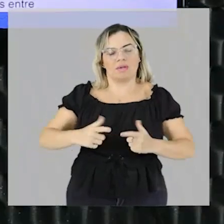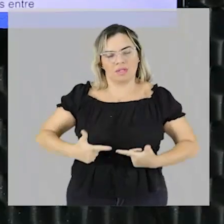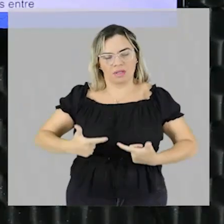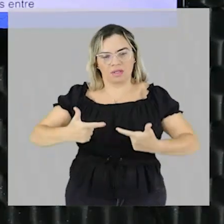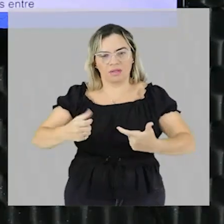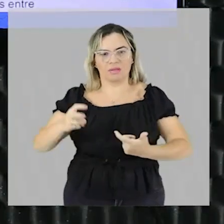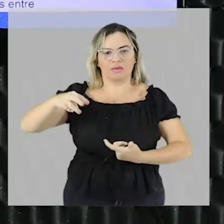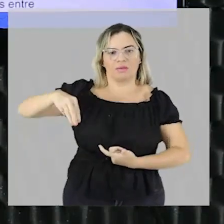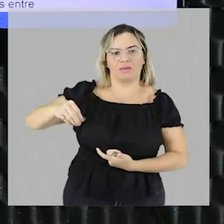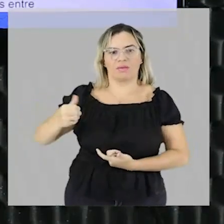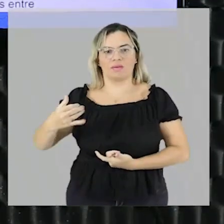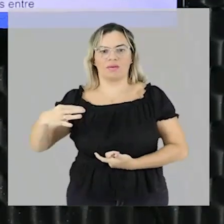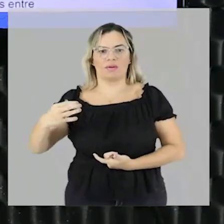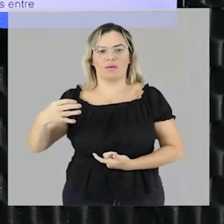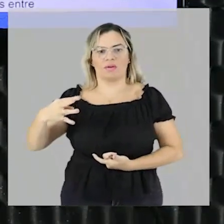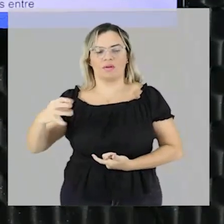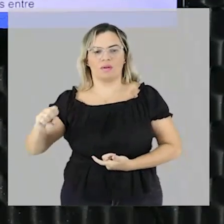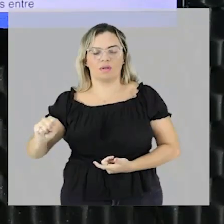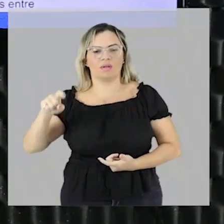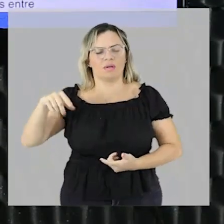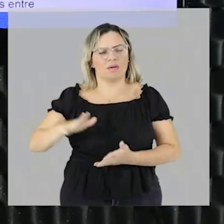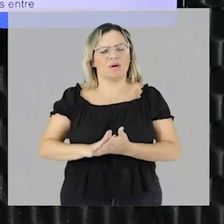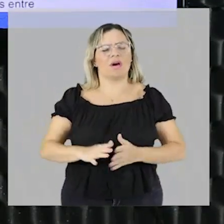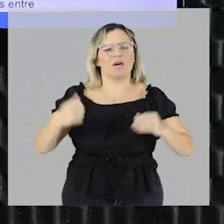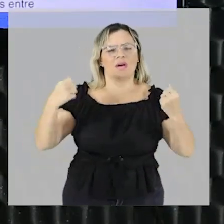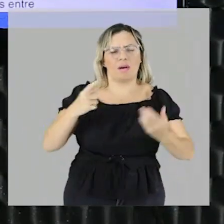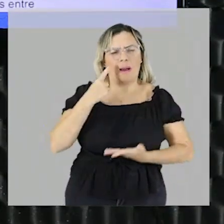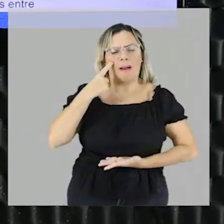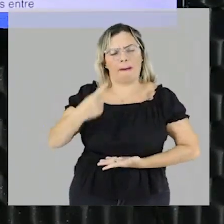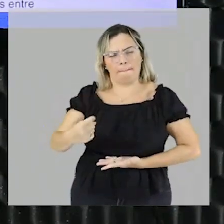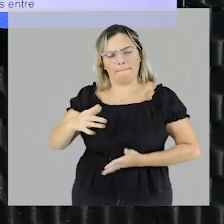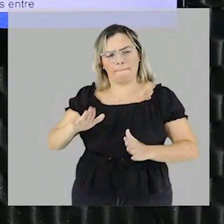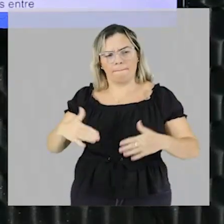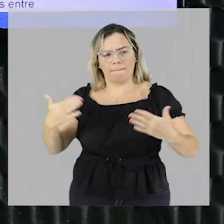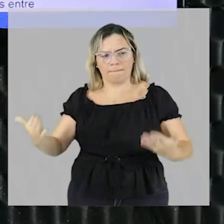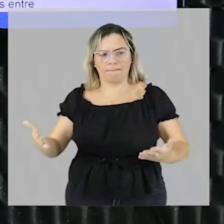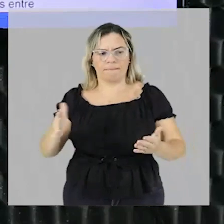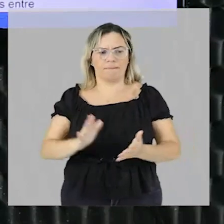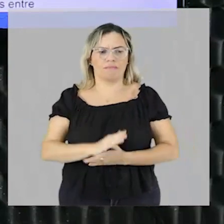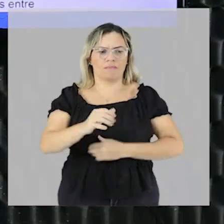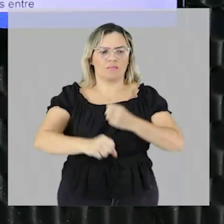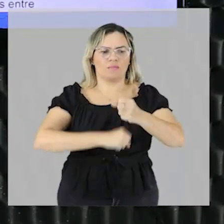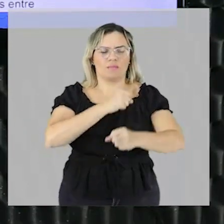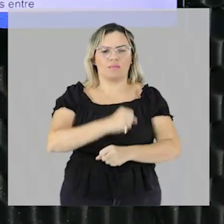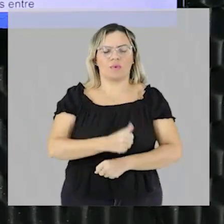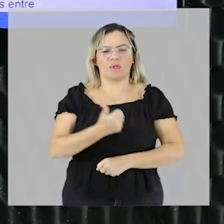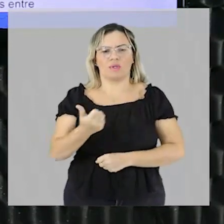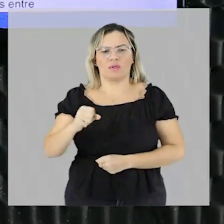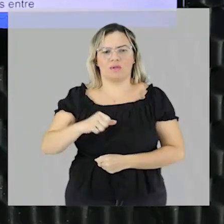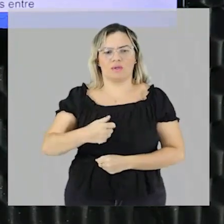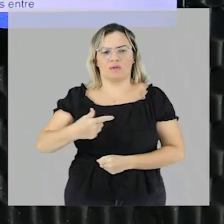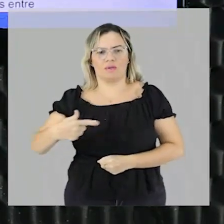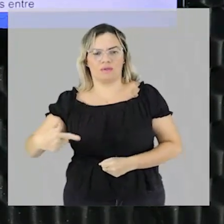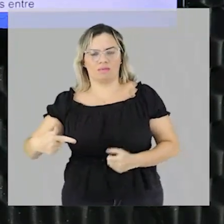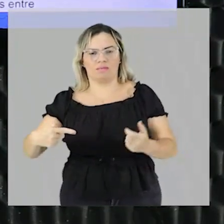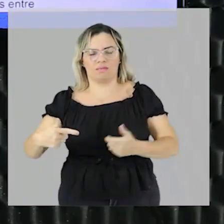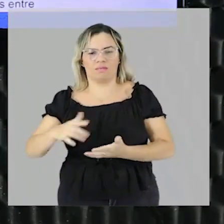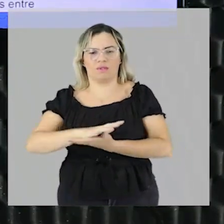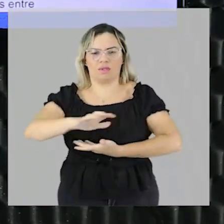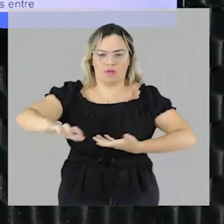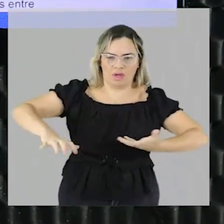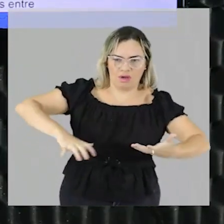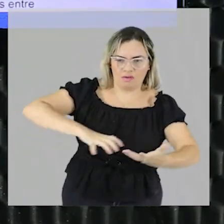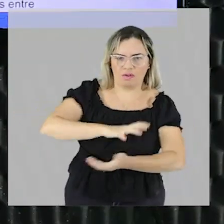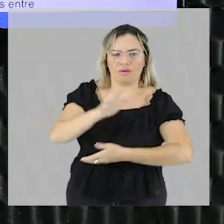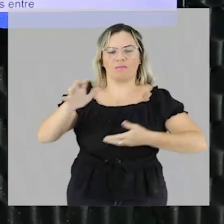cuidado. Ocorre em Pernambuco, no ano de 1817, então ele coloca o ano. Então ele está falando da Revolução